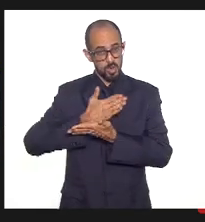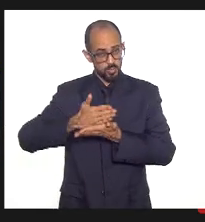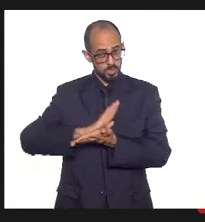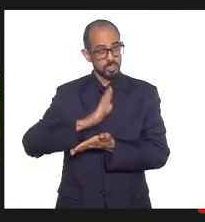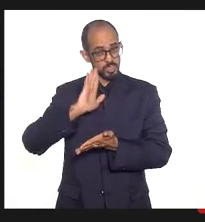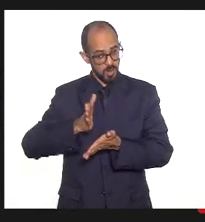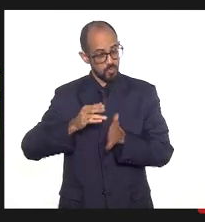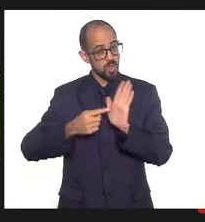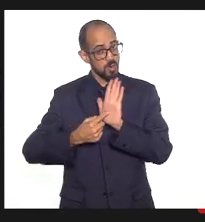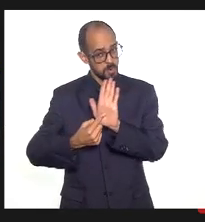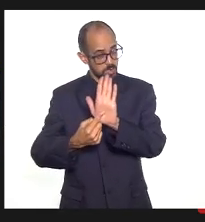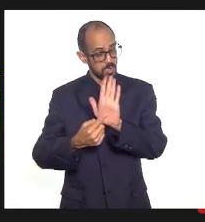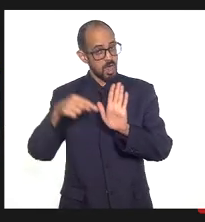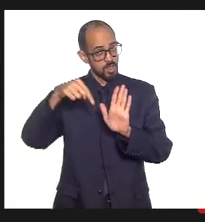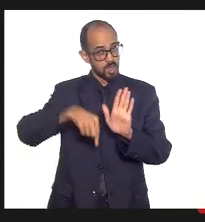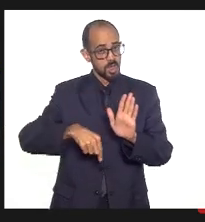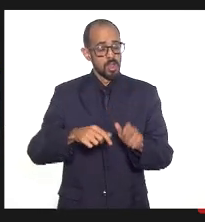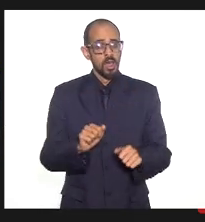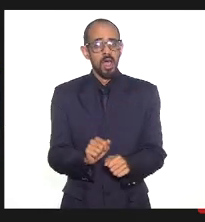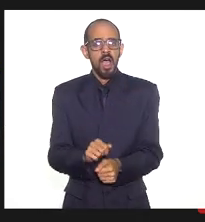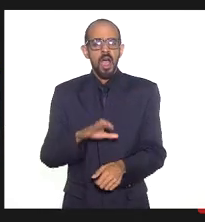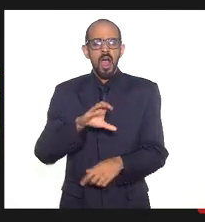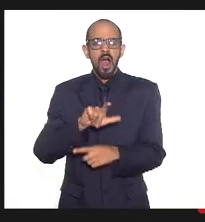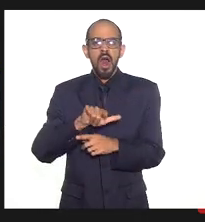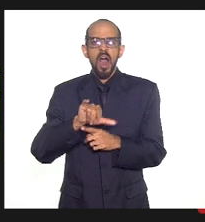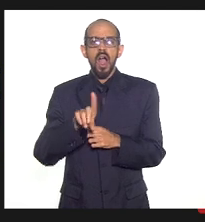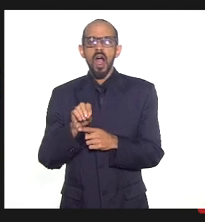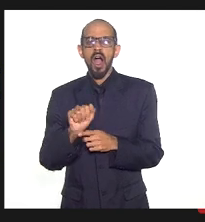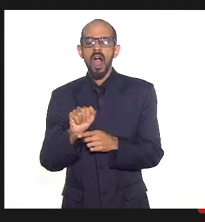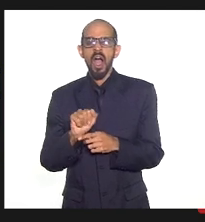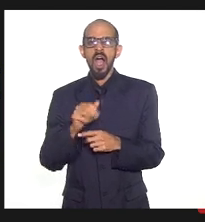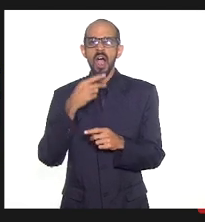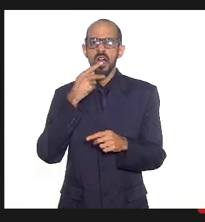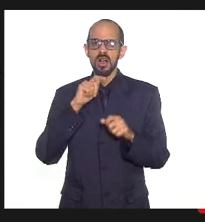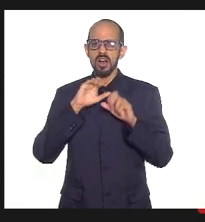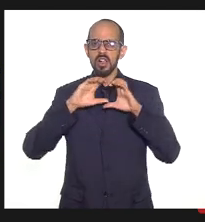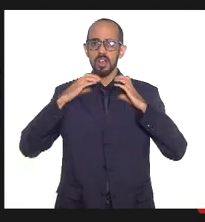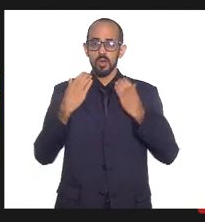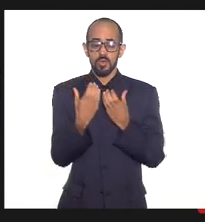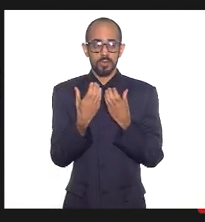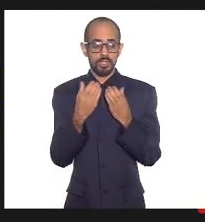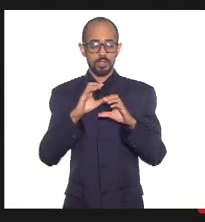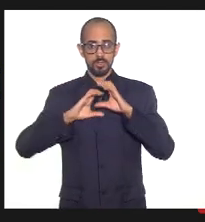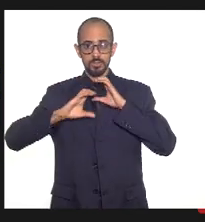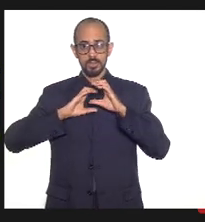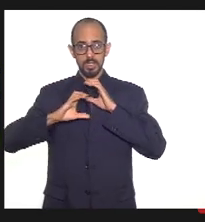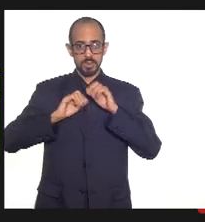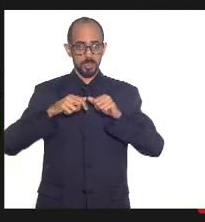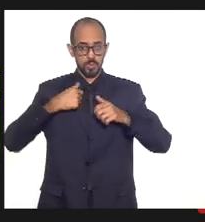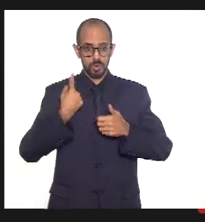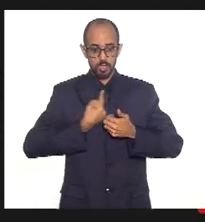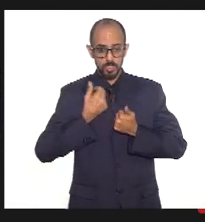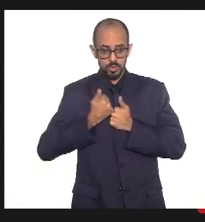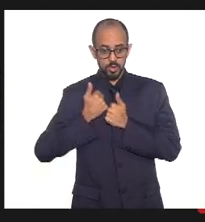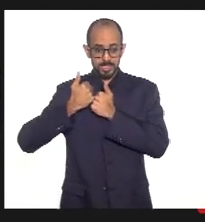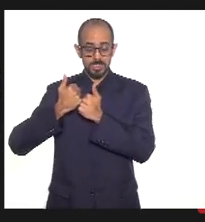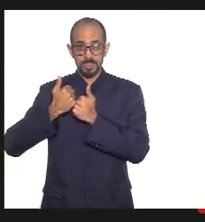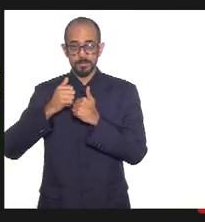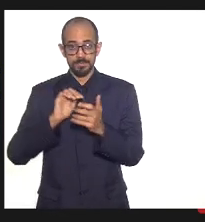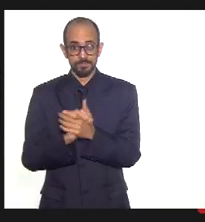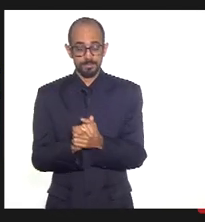colocadas muito bem, inclusive a Cláudia falou da Conferência Municipal de Comunicação, que a gente está apoiando, todo o